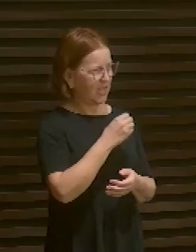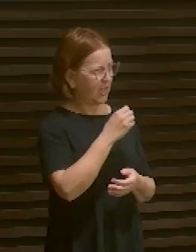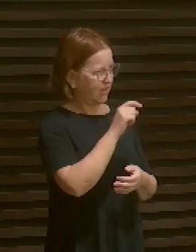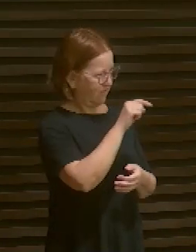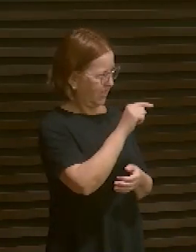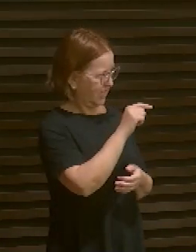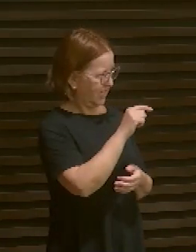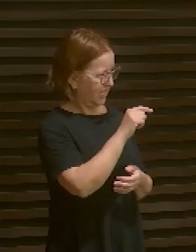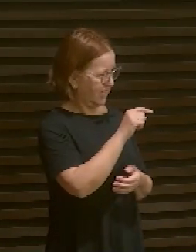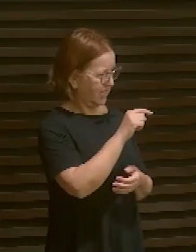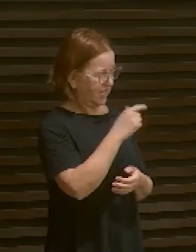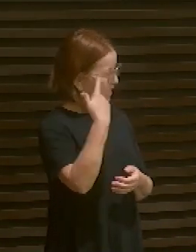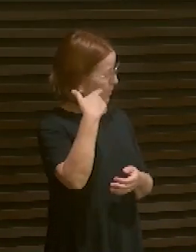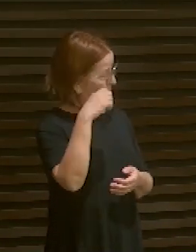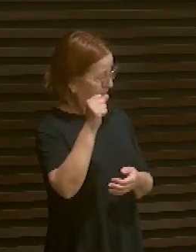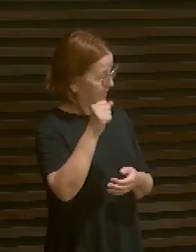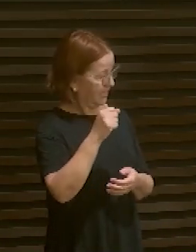me subjugar.